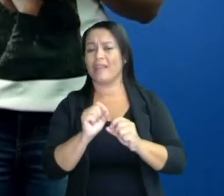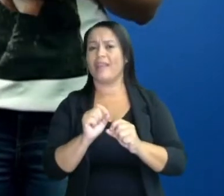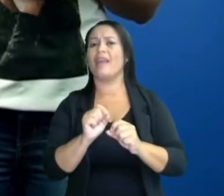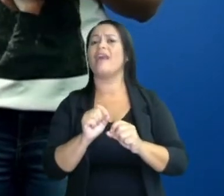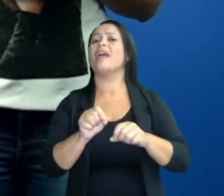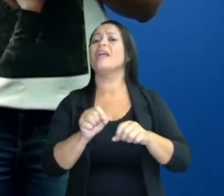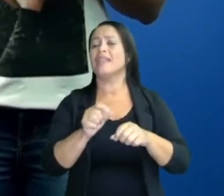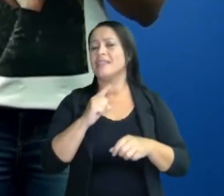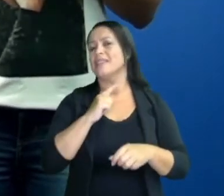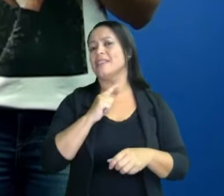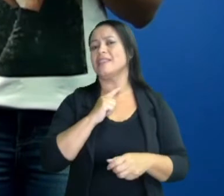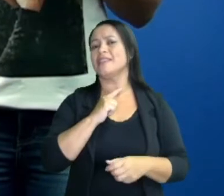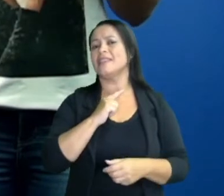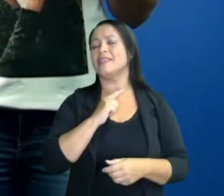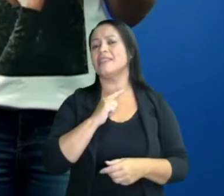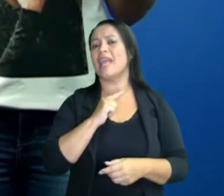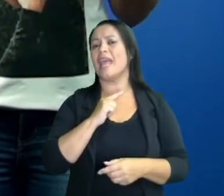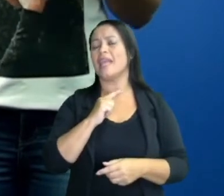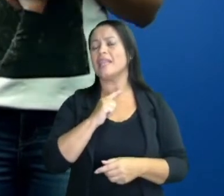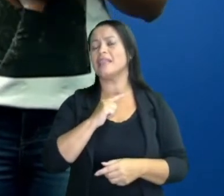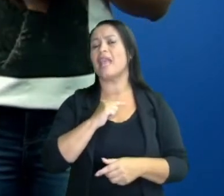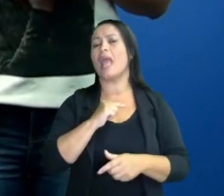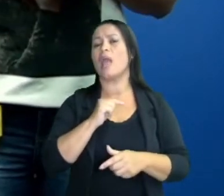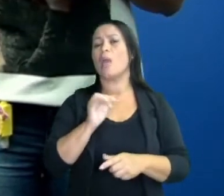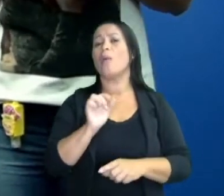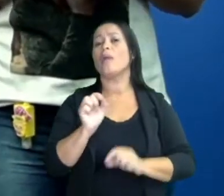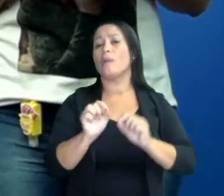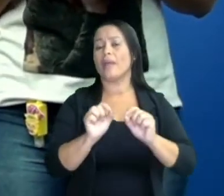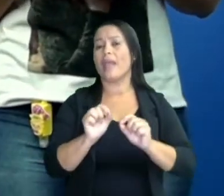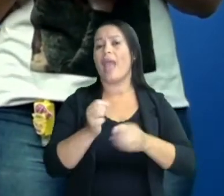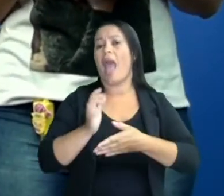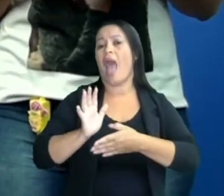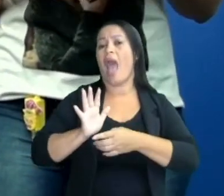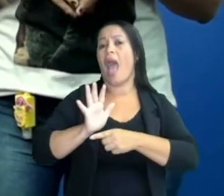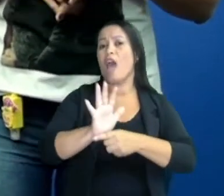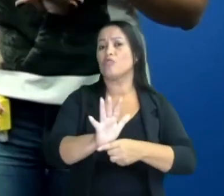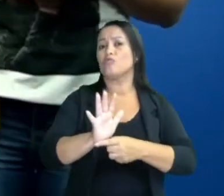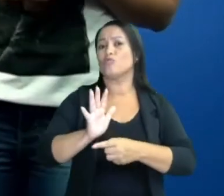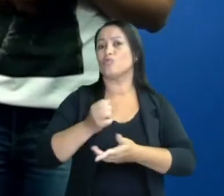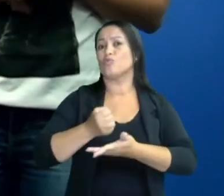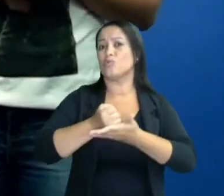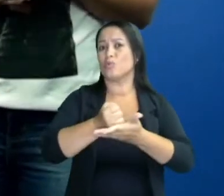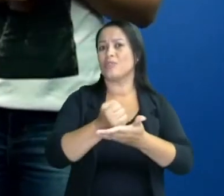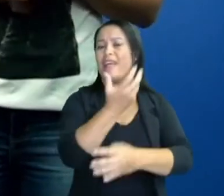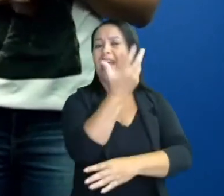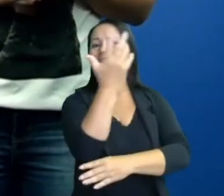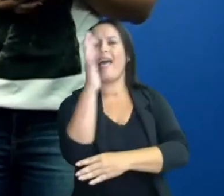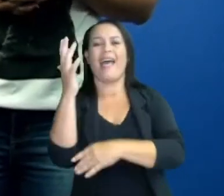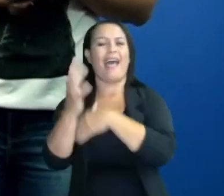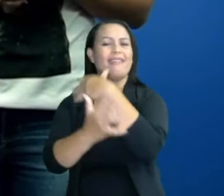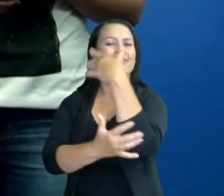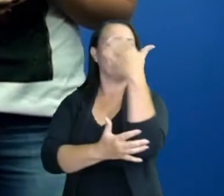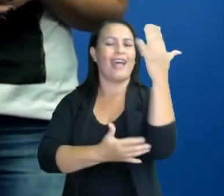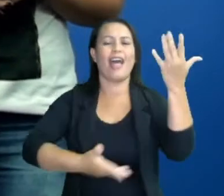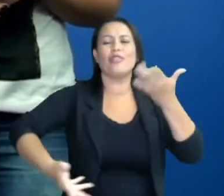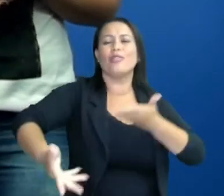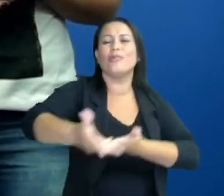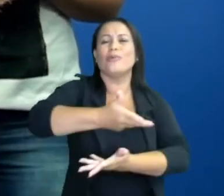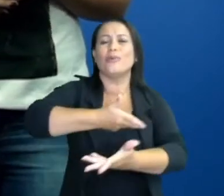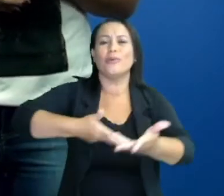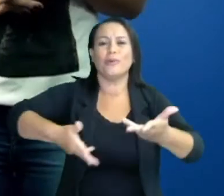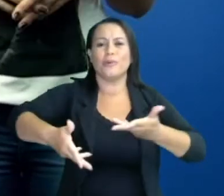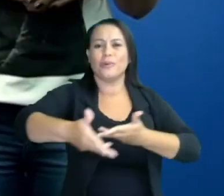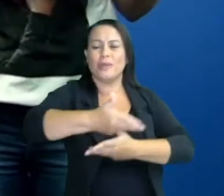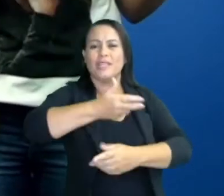em equilíbrio aqui vai trabalhar em equilíbrio com a natureza e aí ela vem como uma alternativa